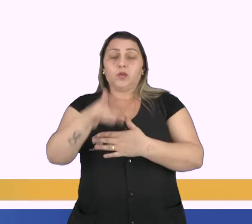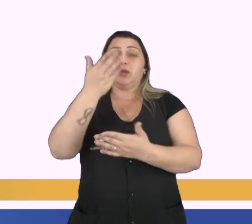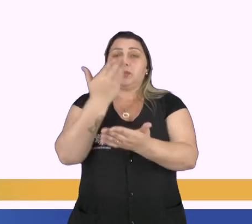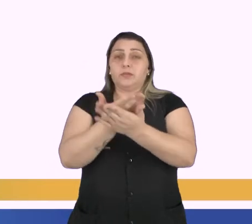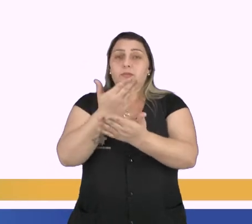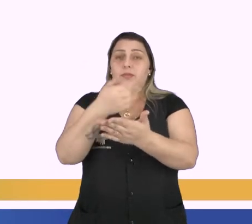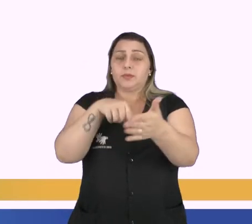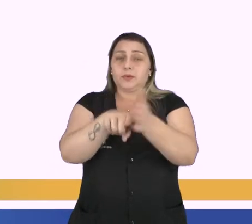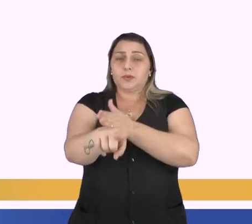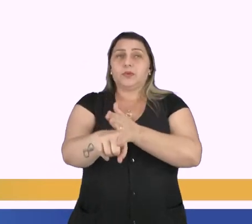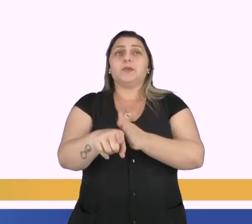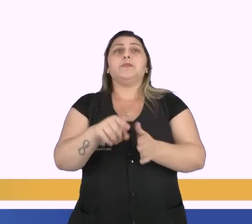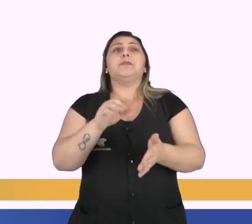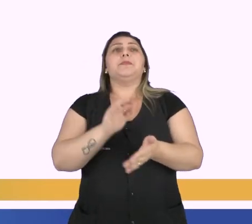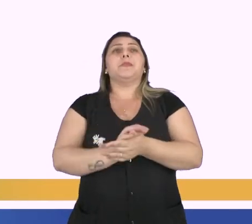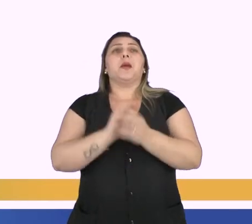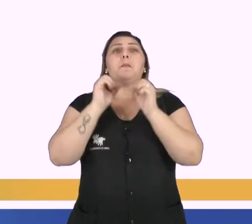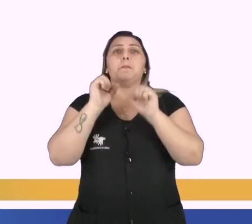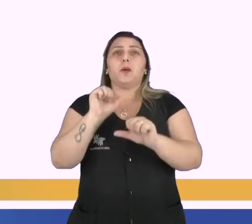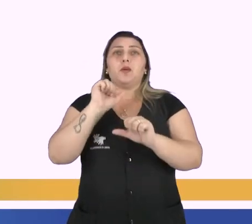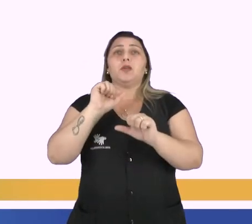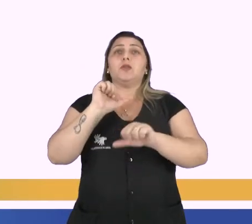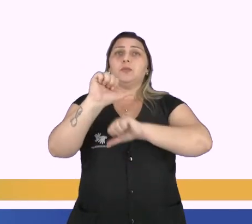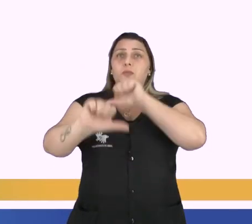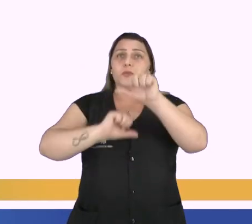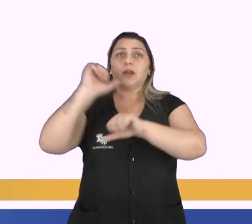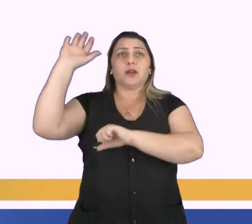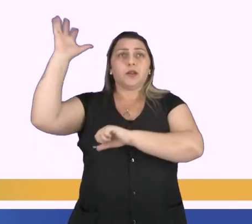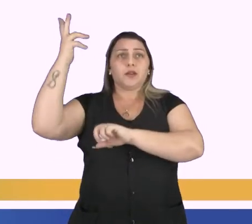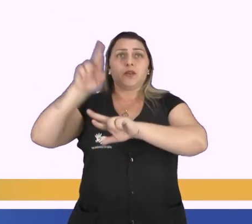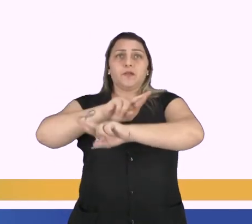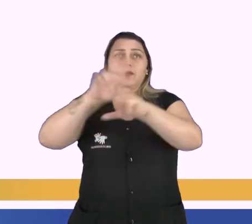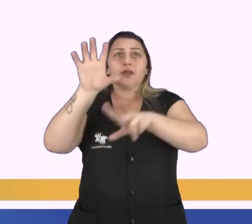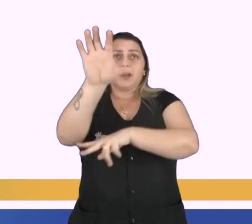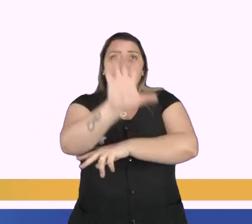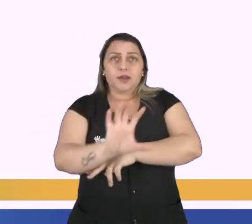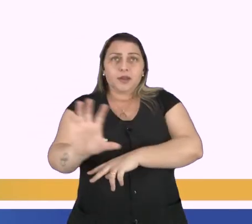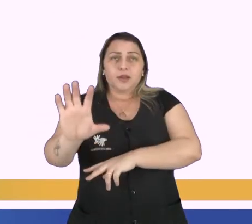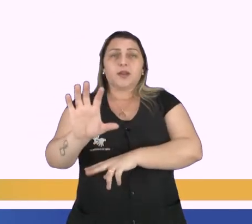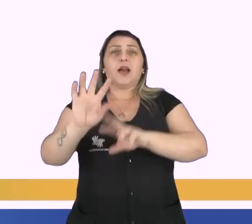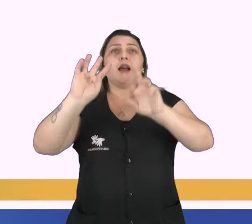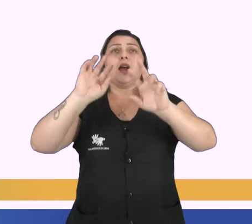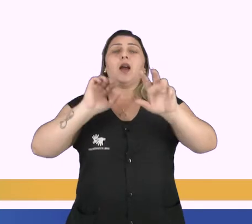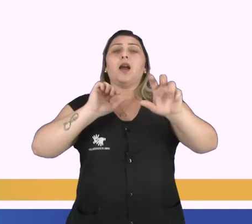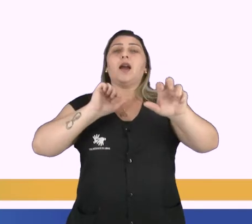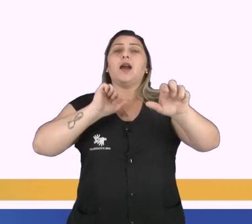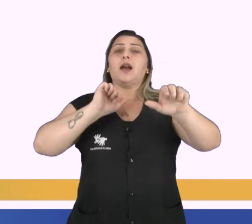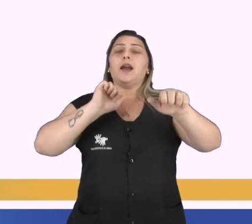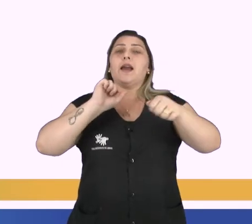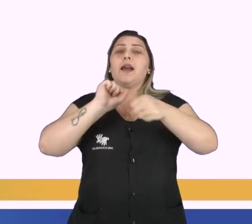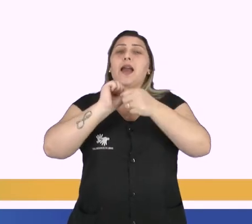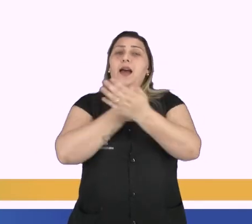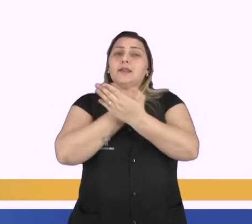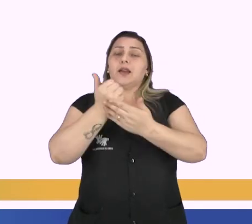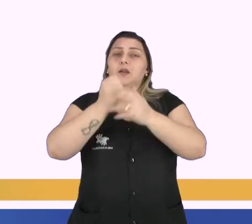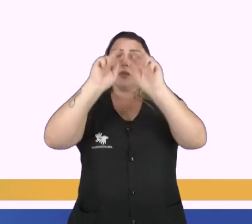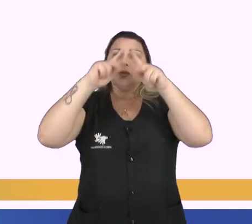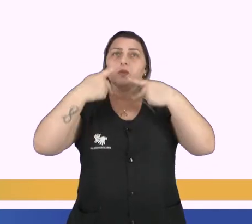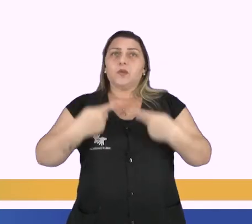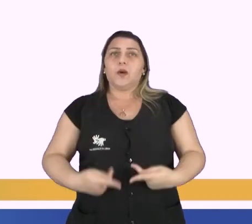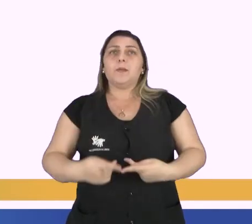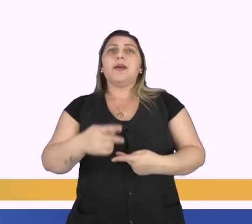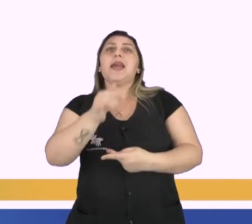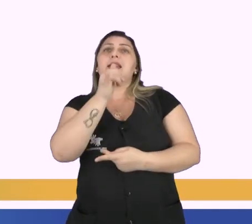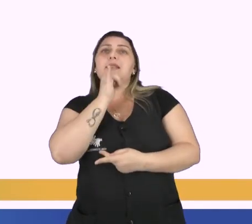tá? Uma das variáveis que podem alterar padrões climáticos em diferentes regiões é a atividade humana. Cite exemplos de